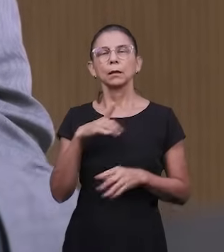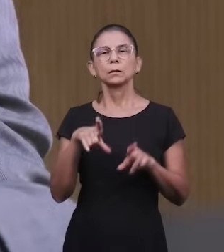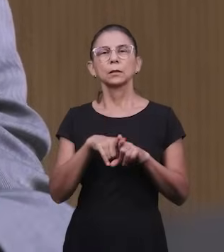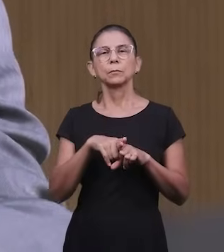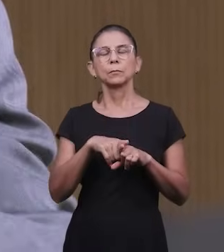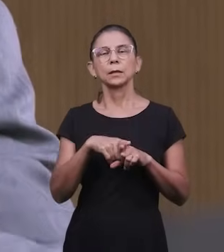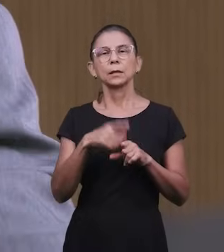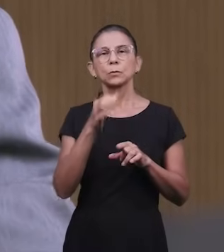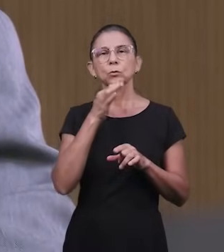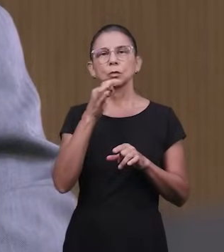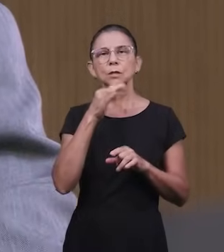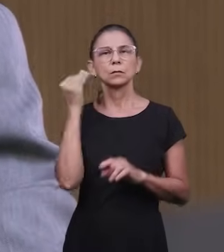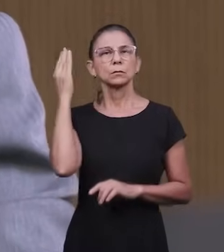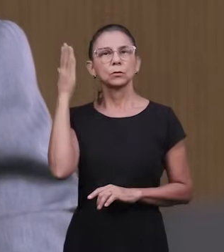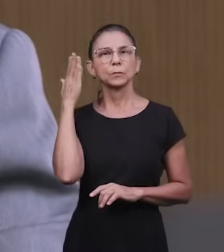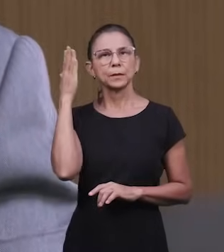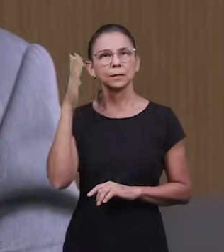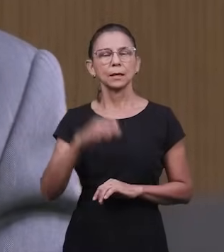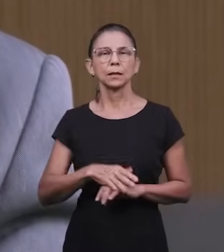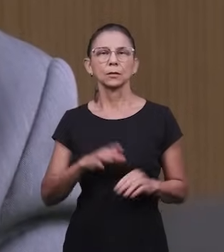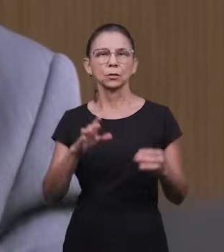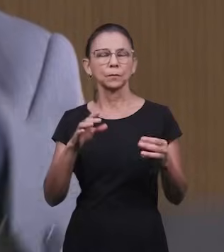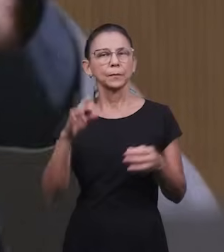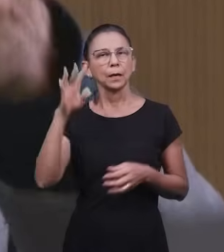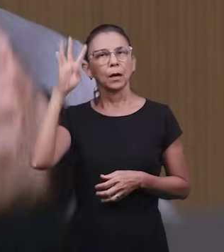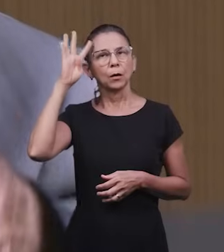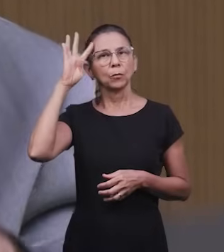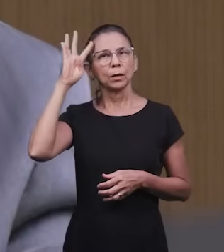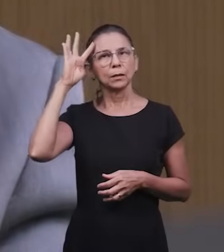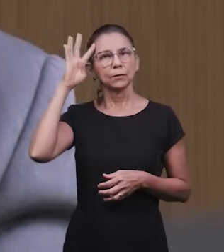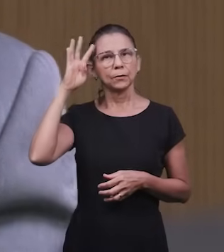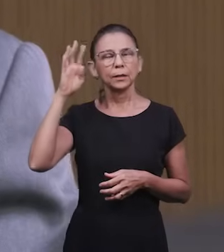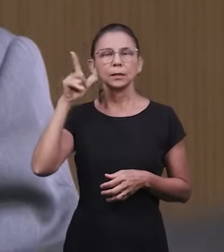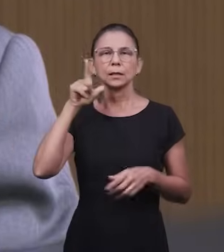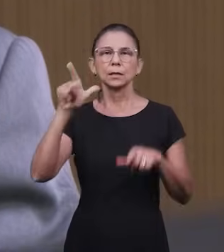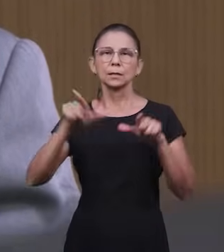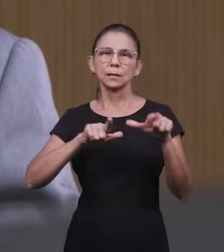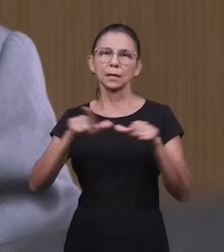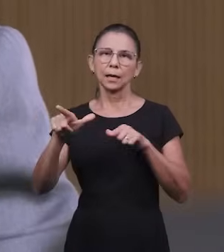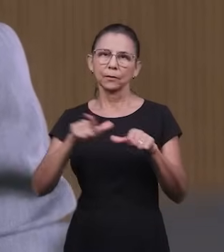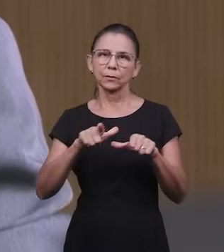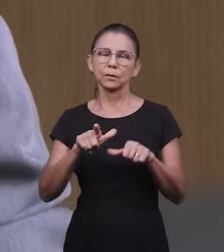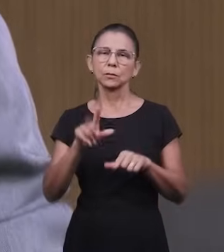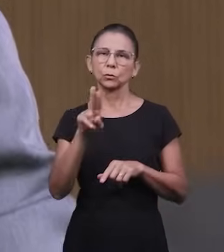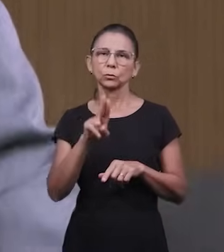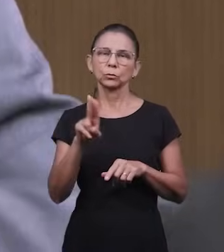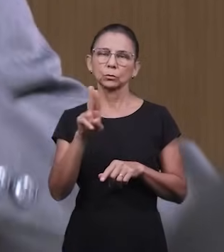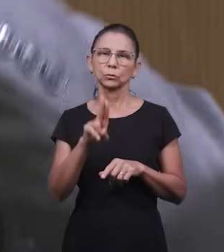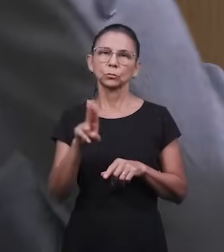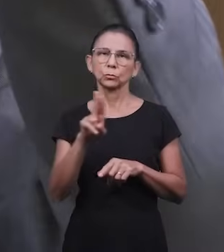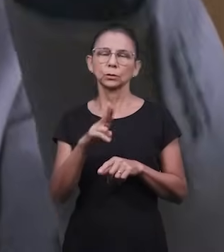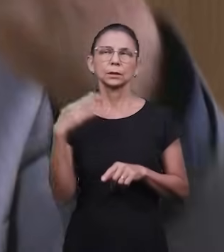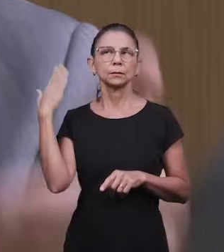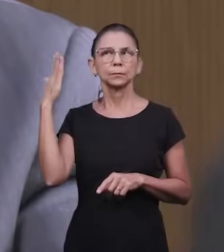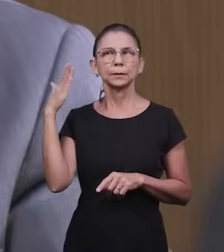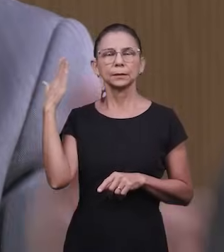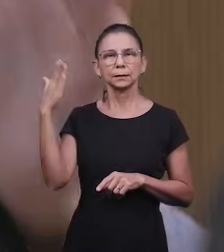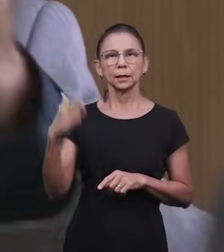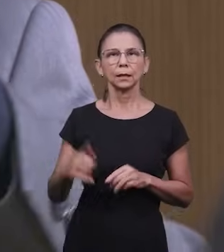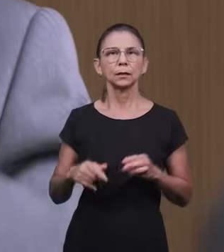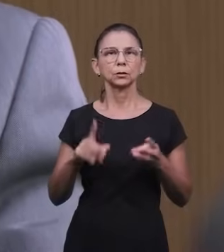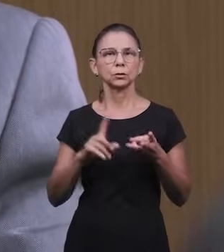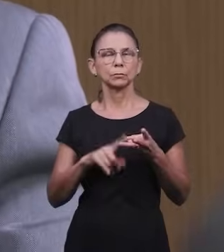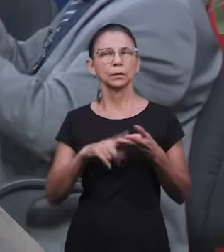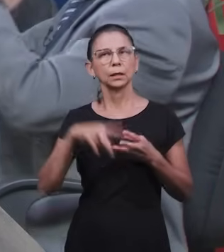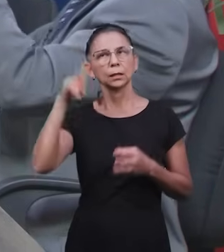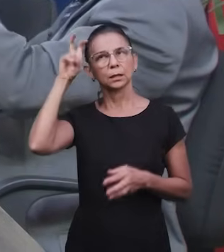uma mensagem daquela, as senhoras na quarta-feira vai trabalhar dentro daquele assunto, quinta-feira a oração também vai